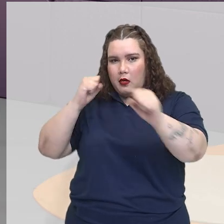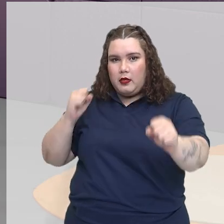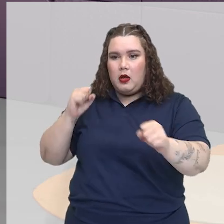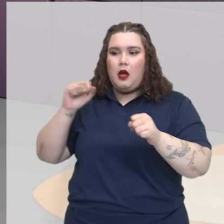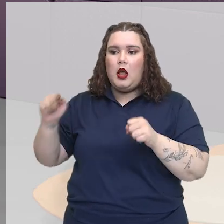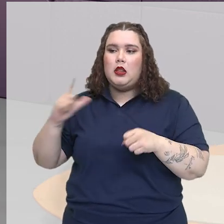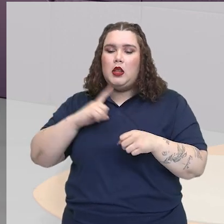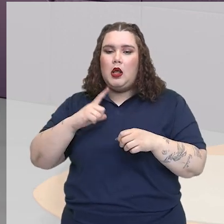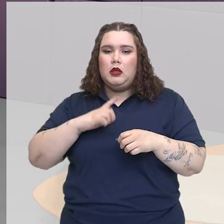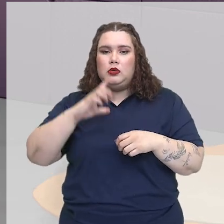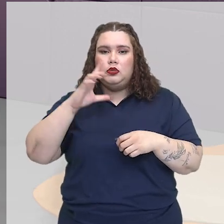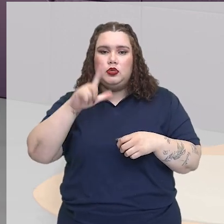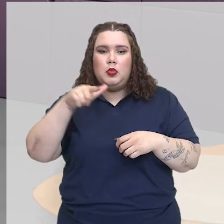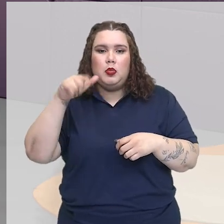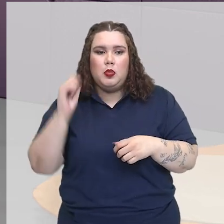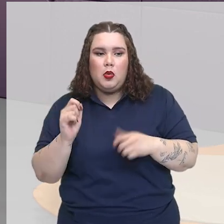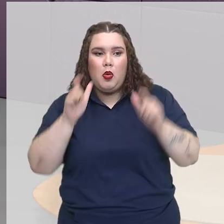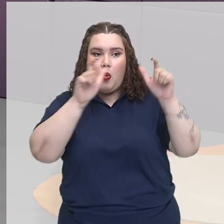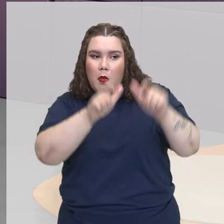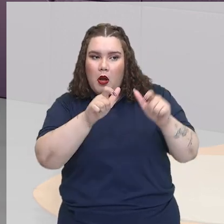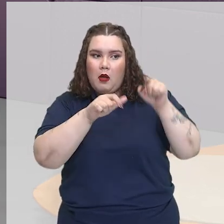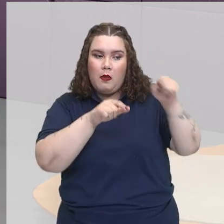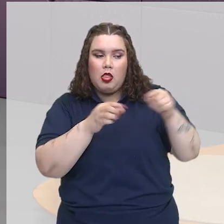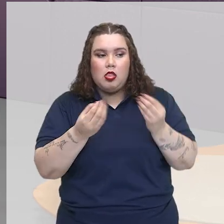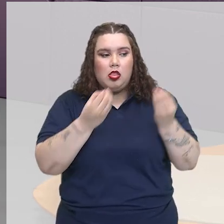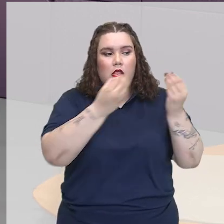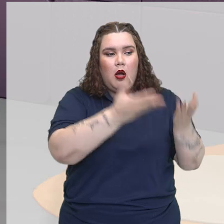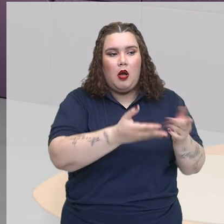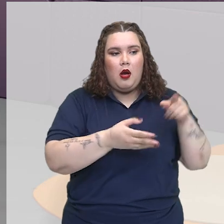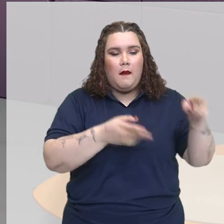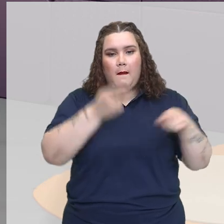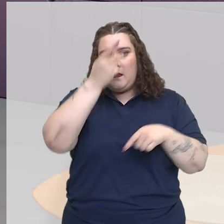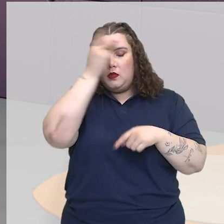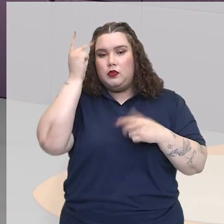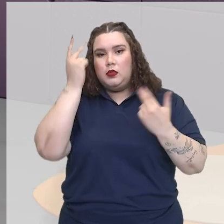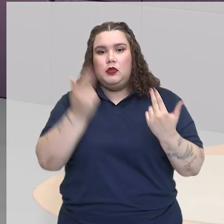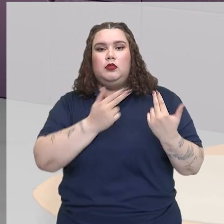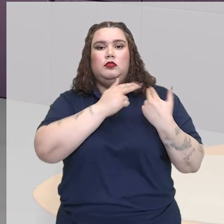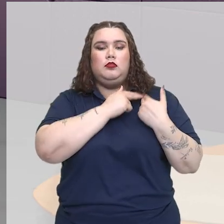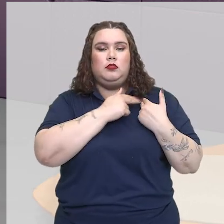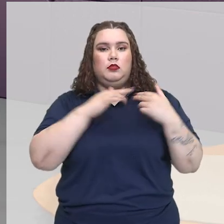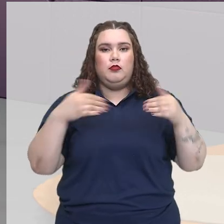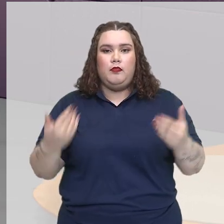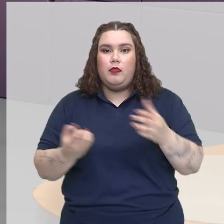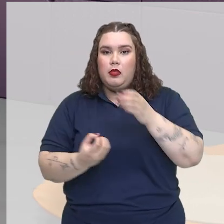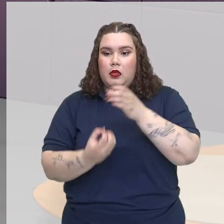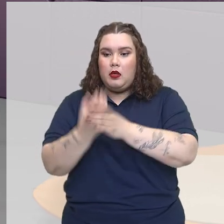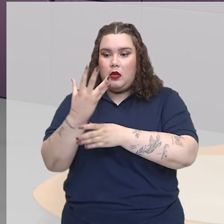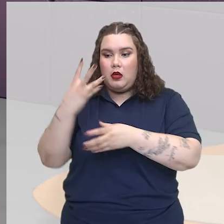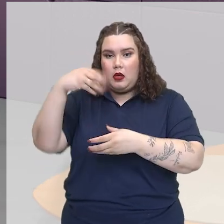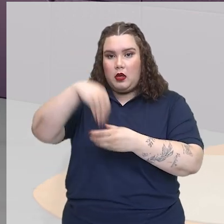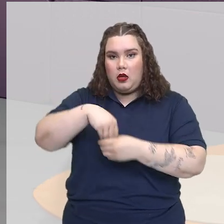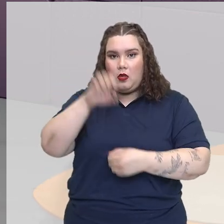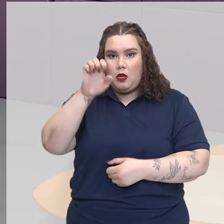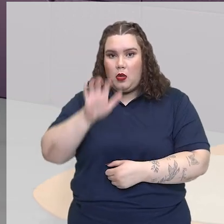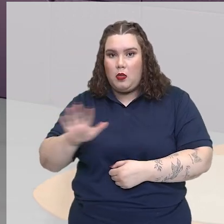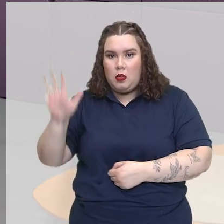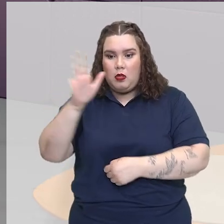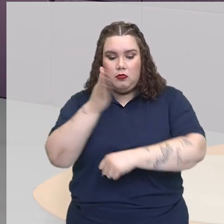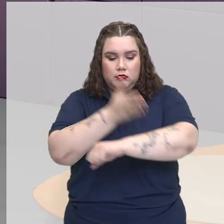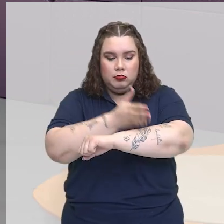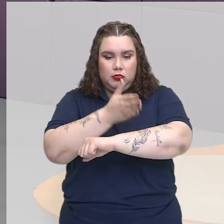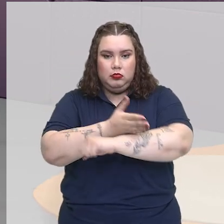né, essas suas terras nas mãos dos nobres. Então criou-se dentro da Europa medieval